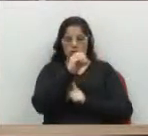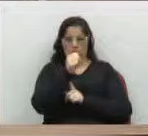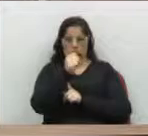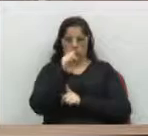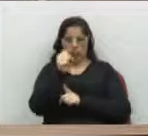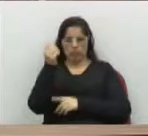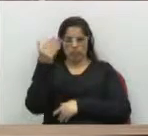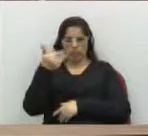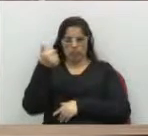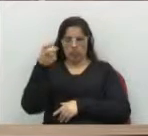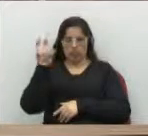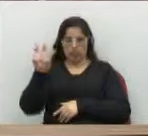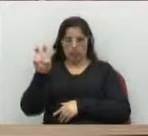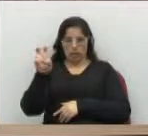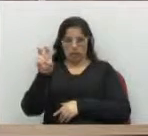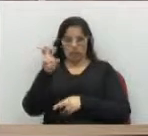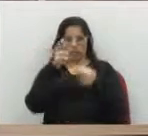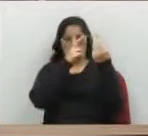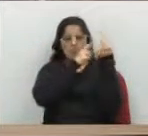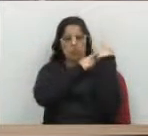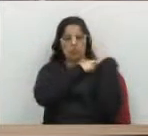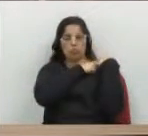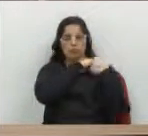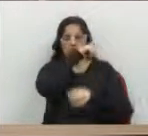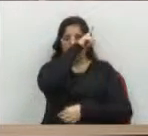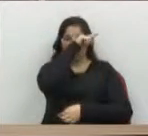de autoria da vereadora doutora Mayra da Costa.